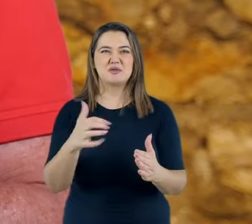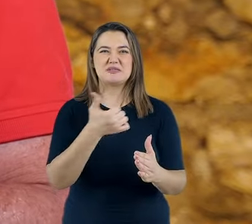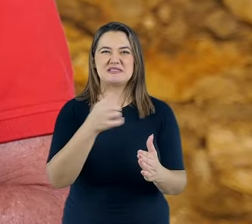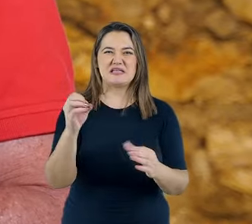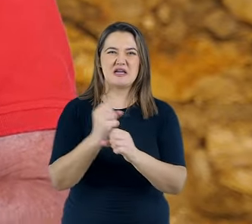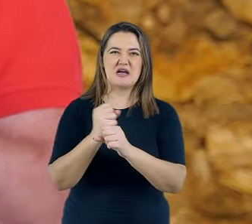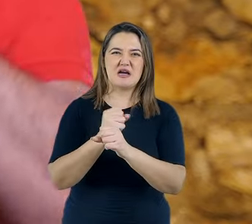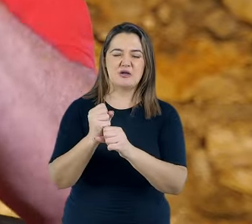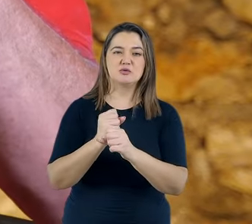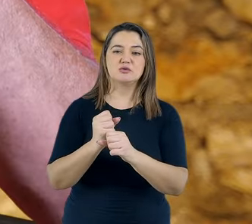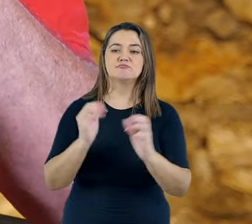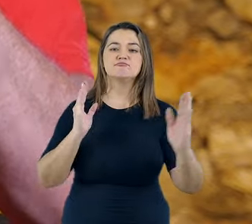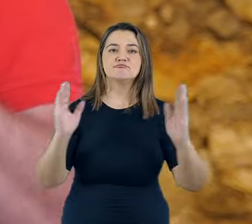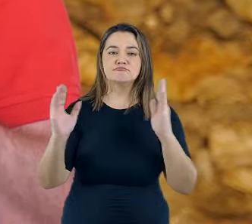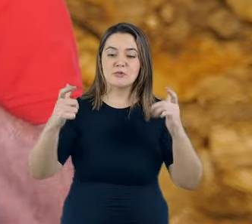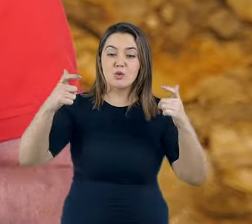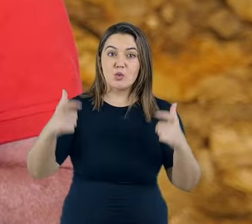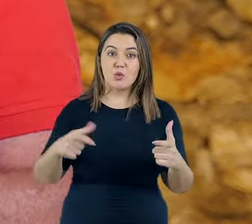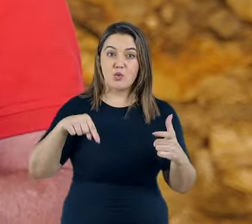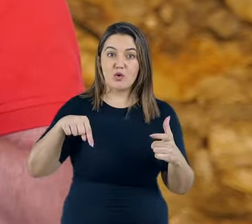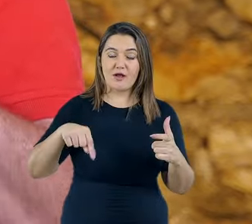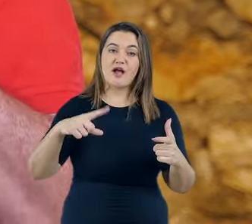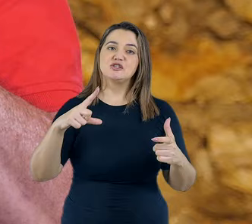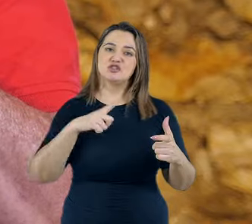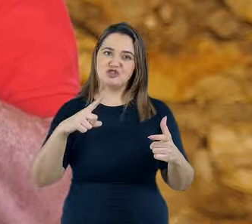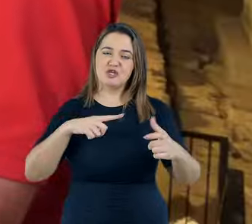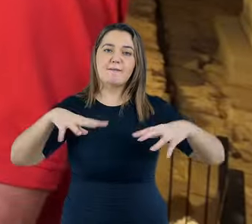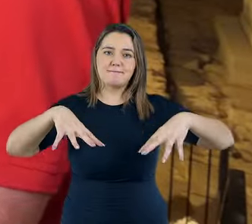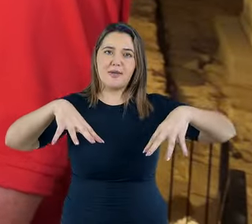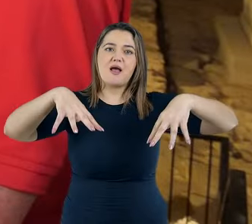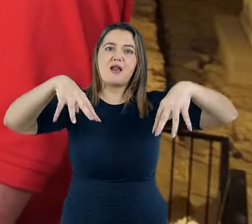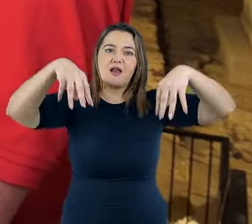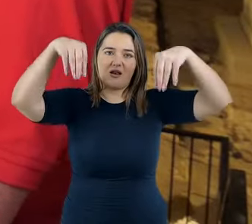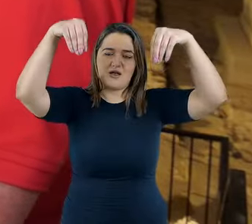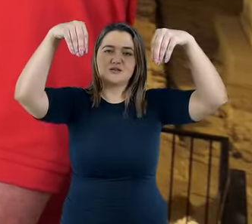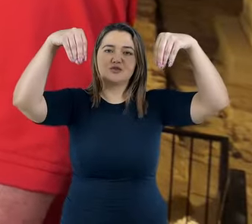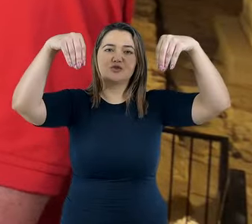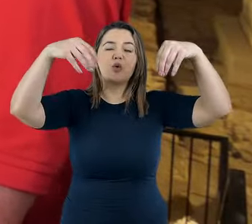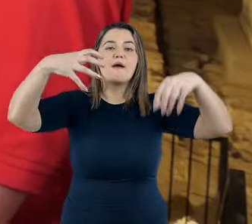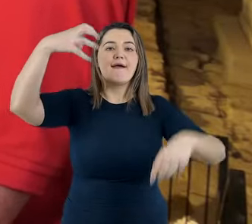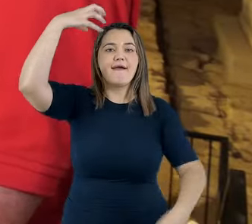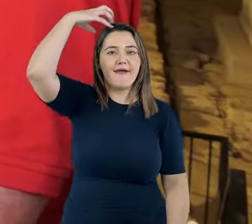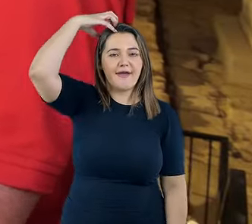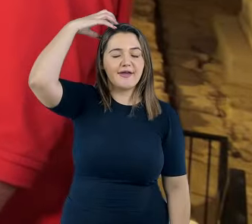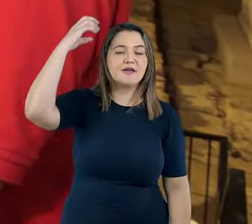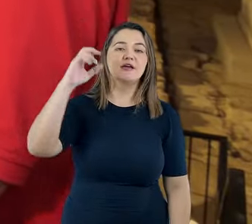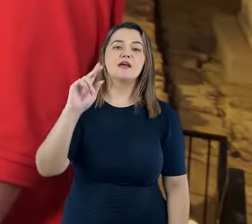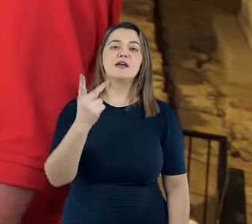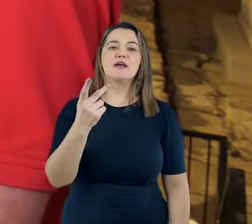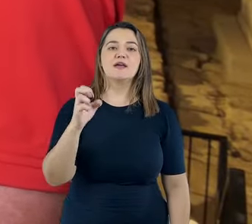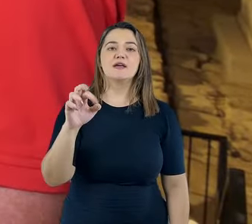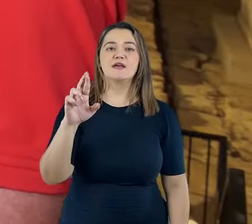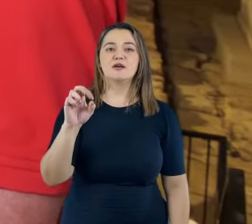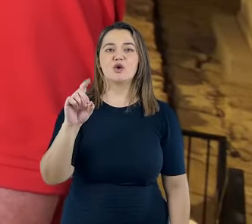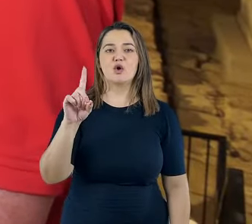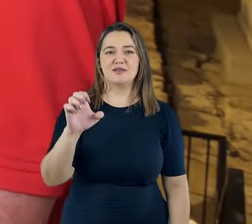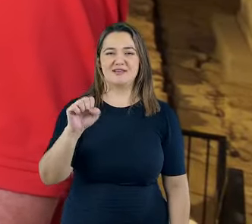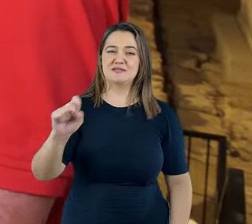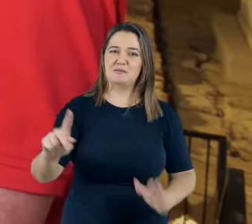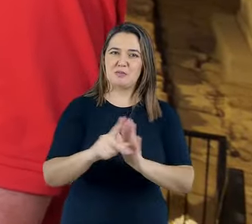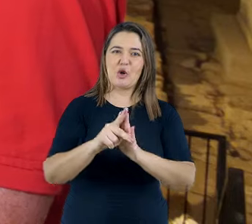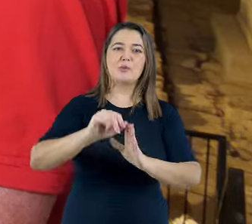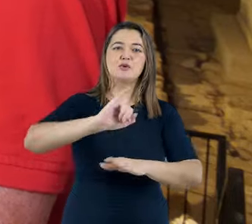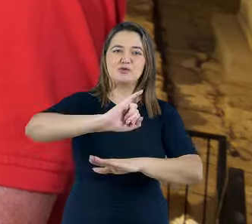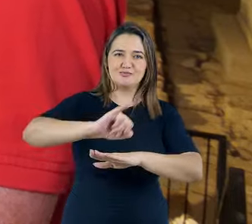menos de 100 anos, e aqui nesse lugar estava o palácio do rei de Jerusalém, o rei cruzado de Jerusalém. E